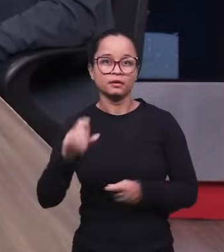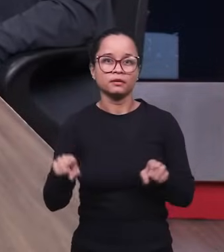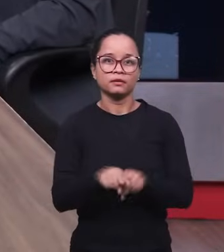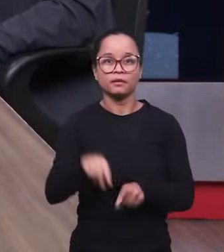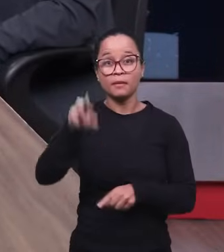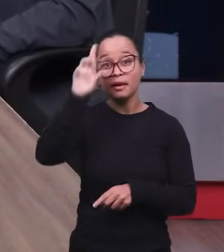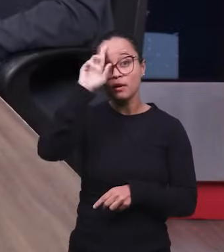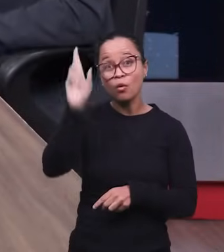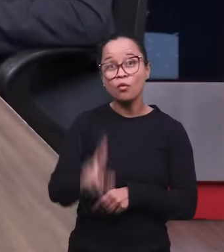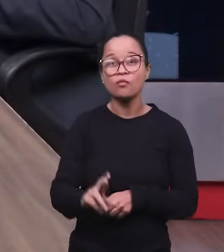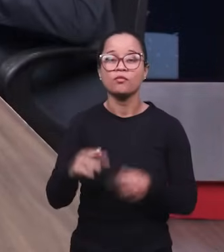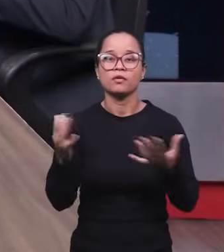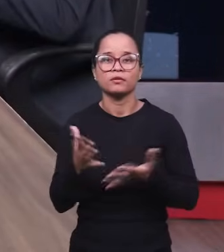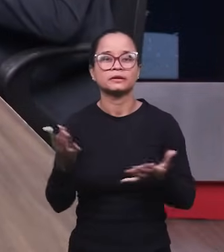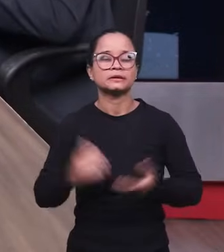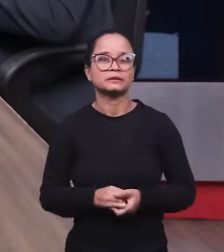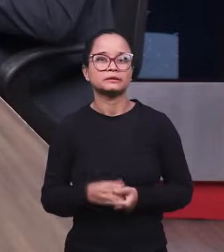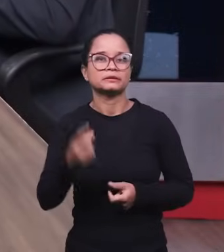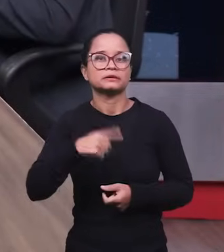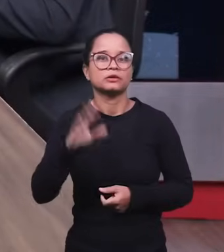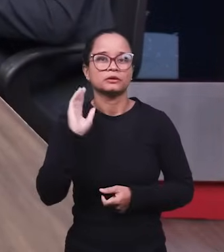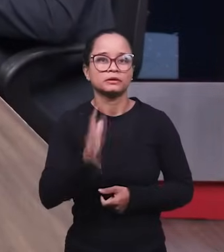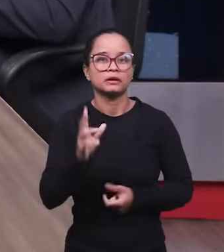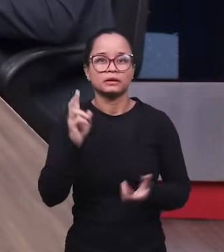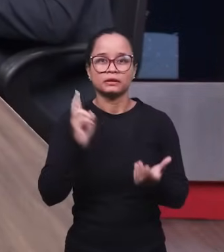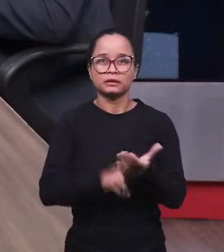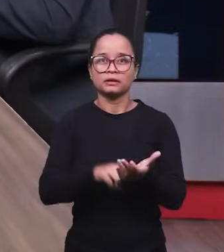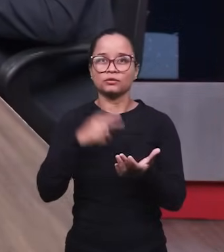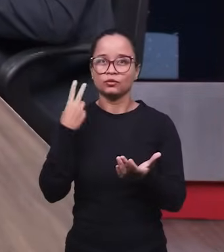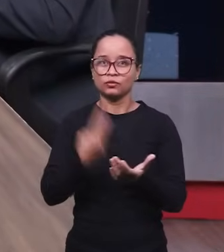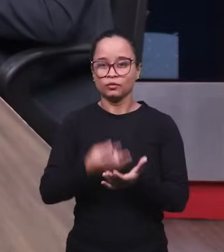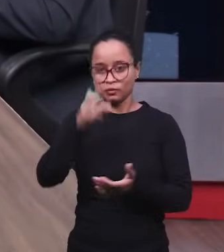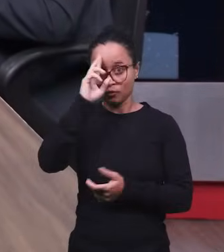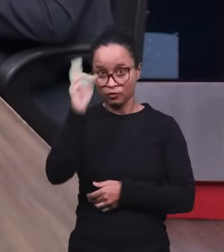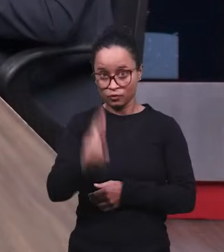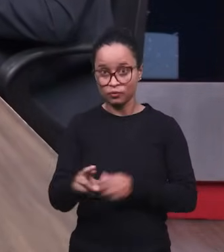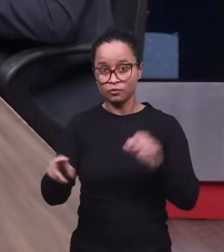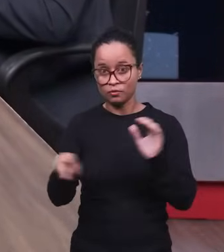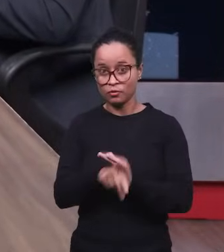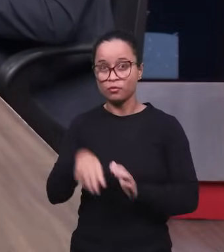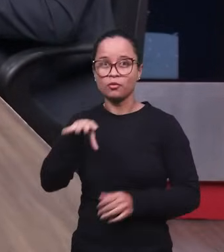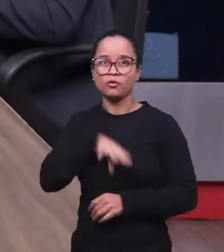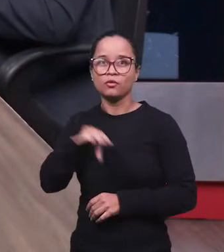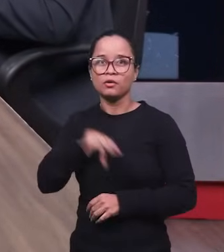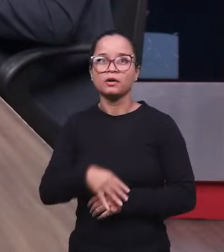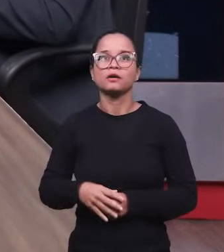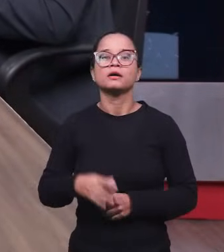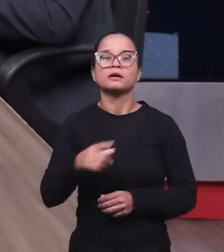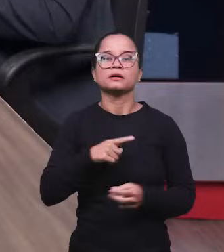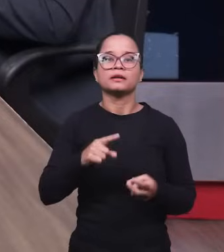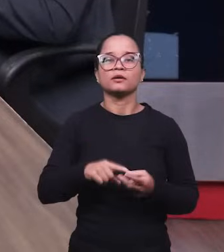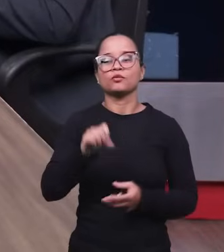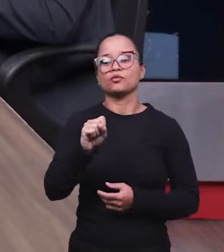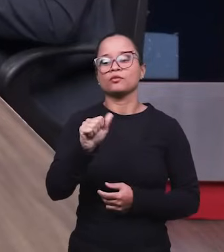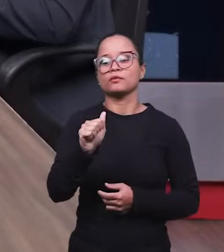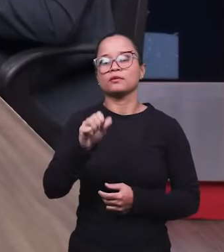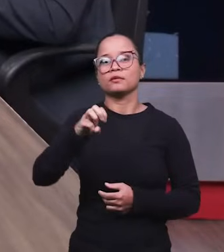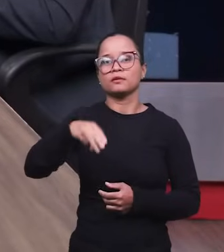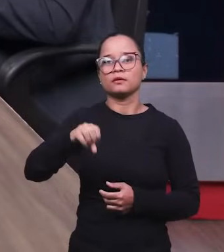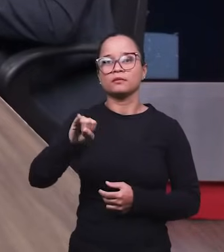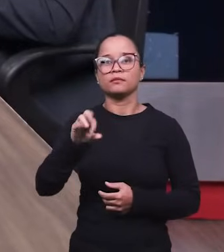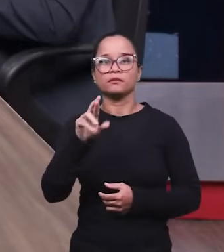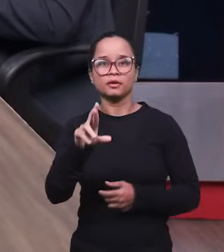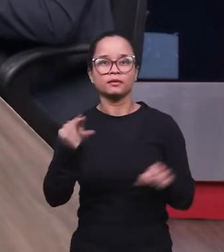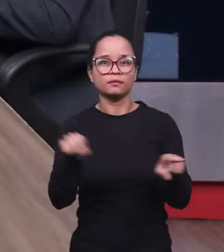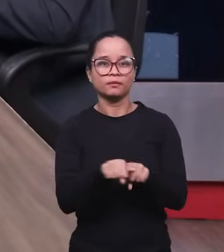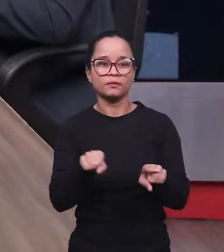recebendo em russo, aquilo que nós estávamos. A essa altura, nós já tínhamos tradutor de russo-português, né? Tínhamos ali o Vladimir, tínhamos o Samir também,